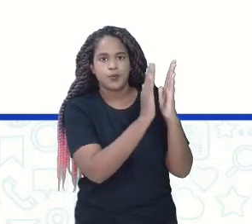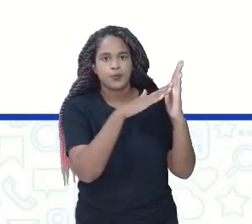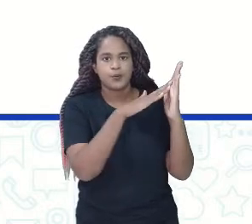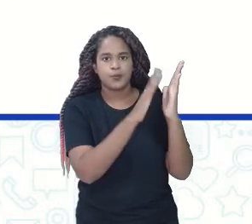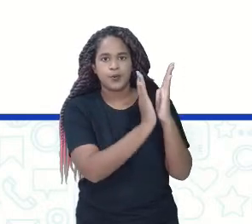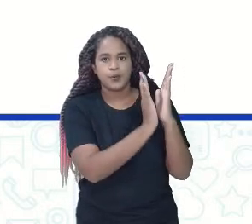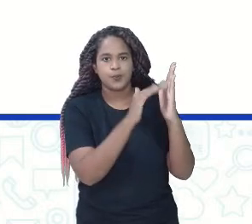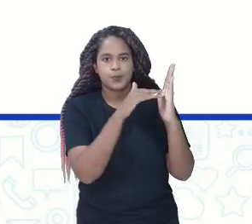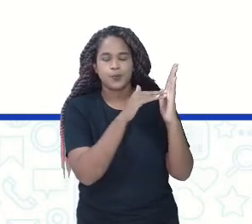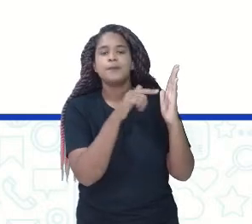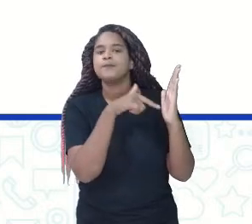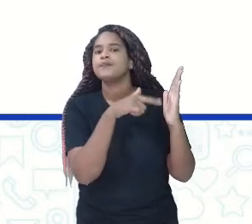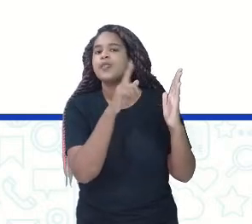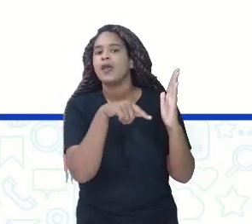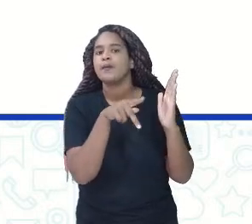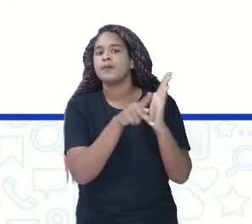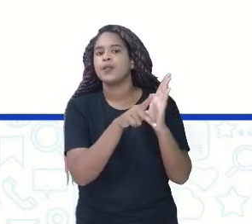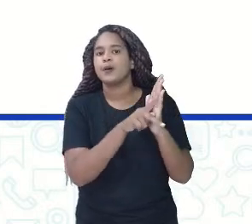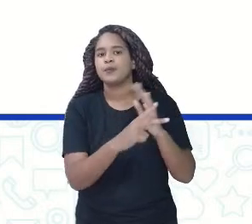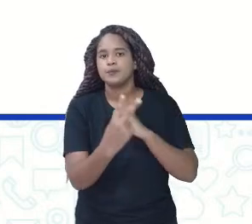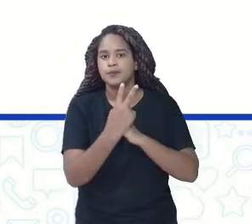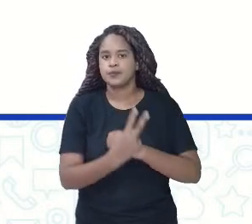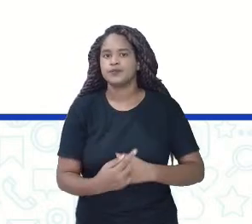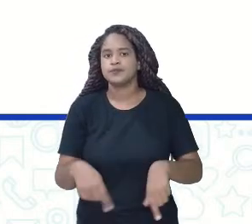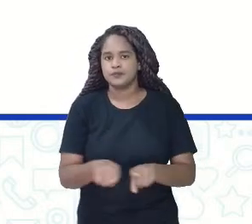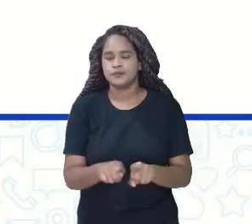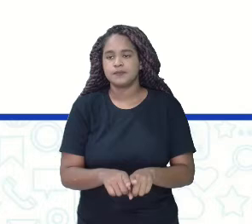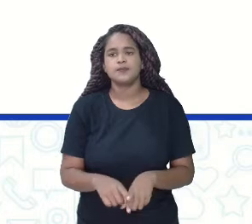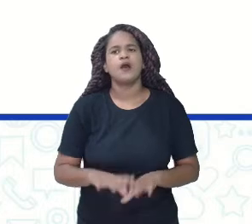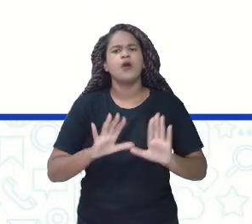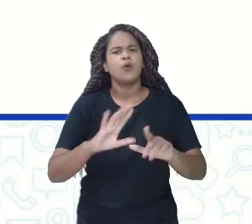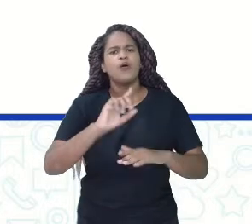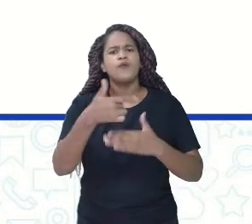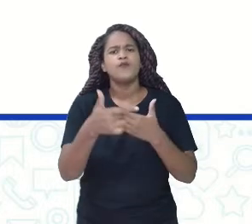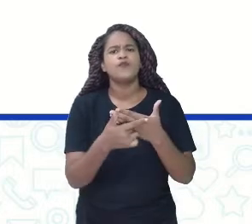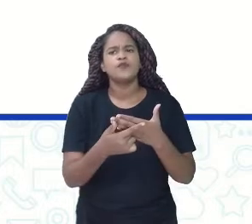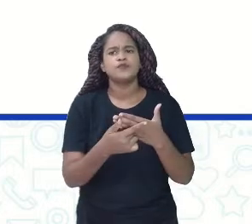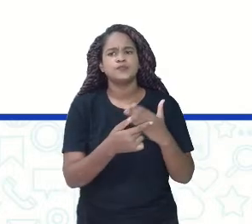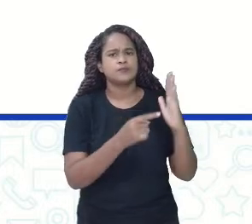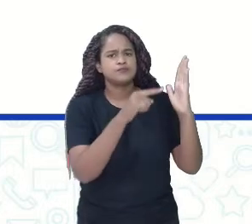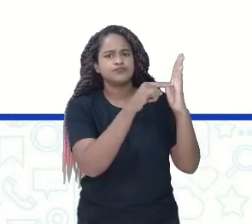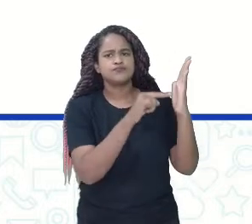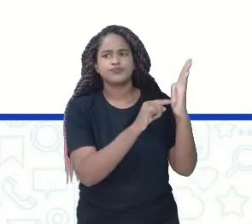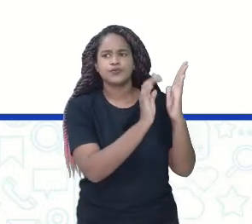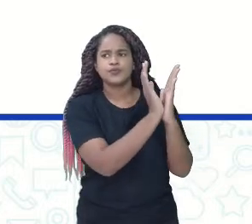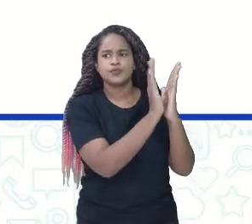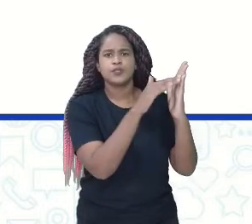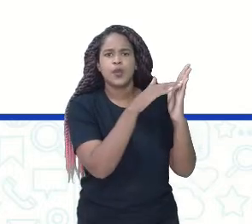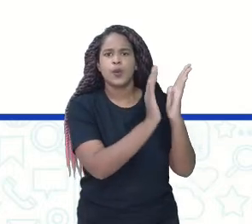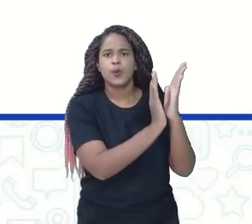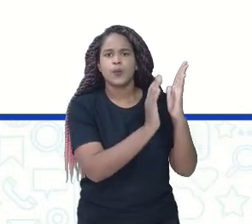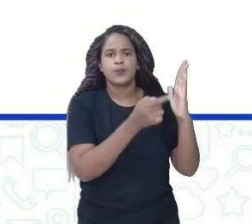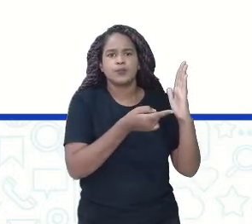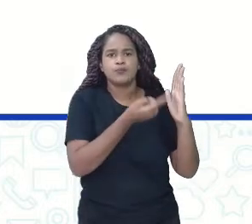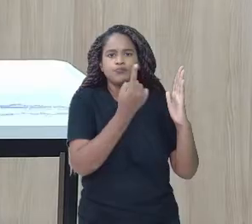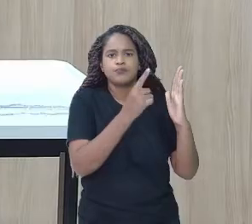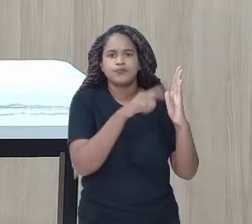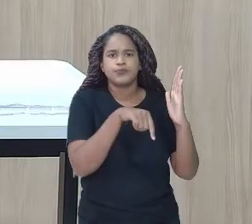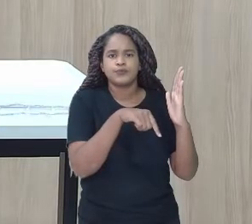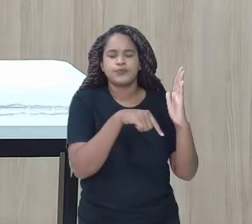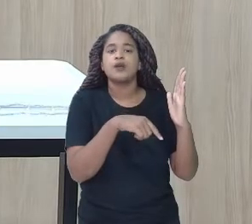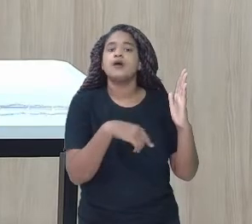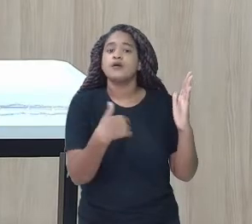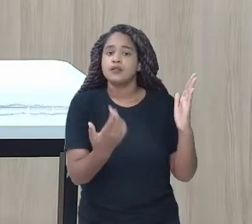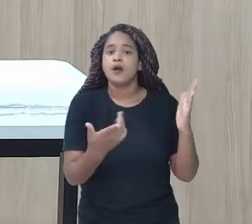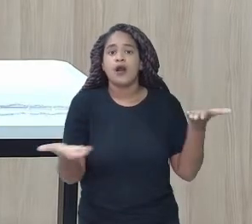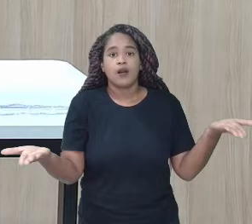também considerado de segurança. Então, qual a função dos interruptores? Então, eu preciso de vocês aí no chat